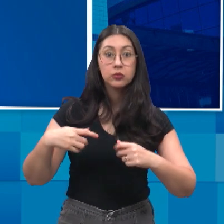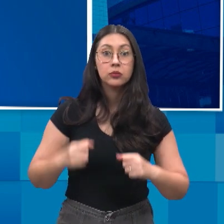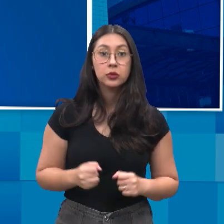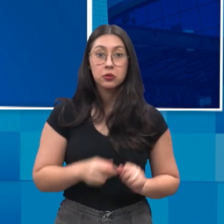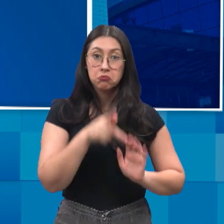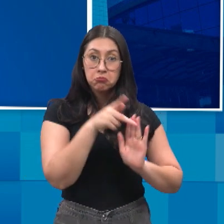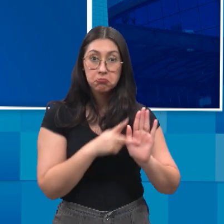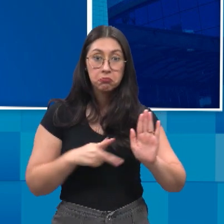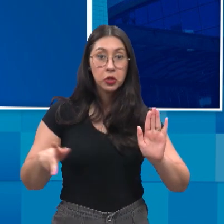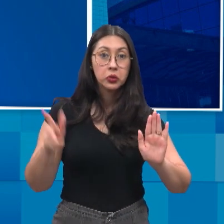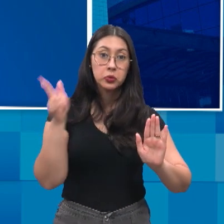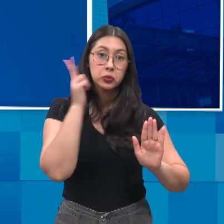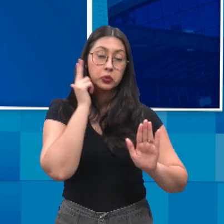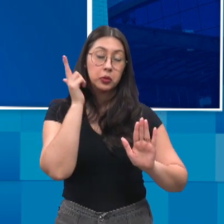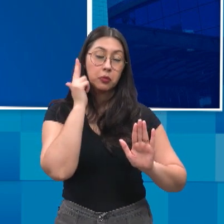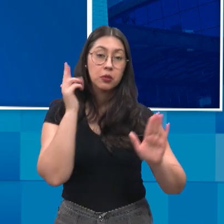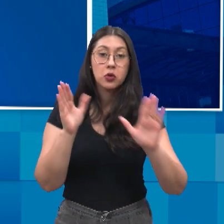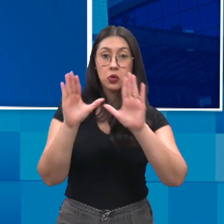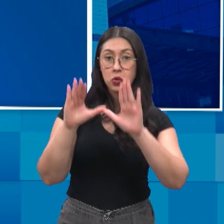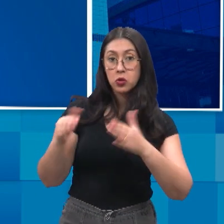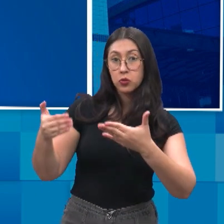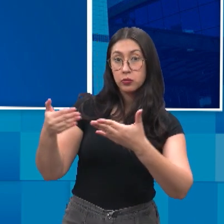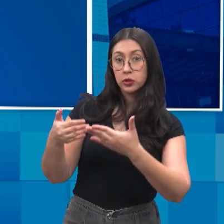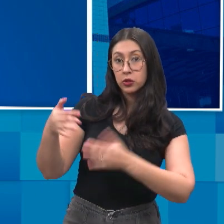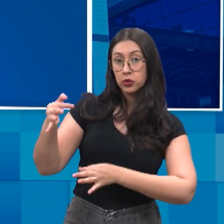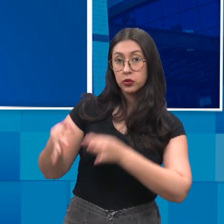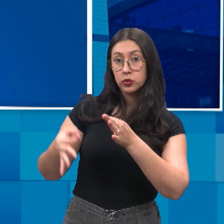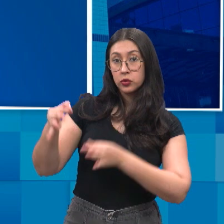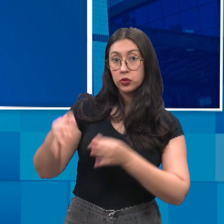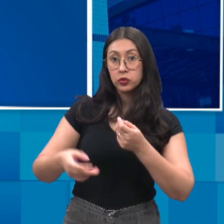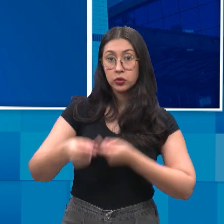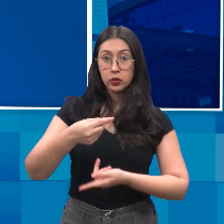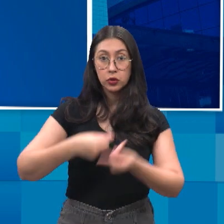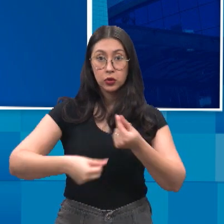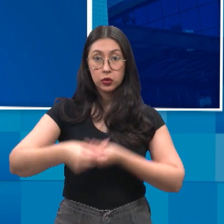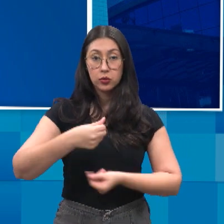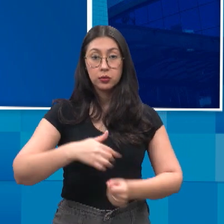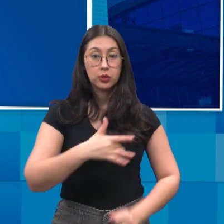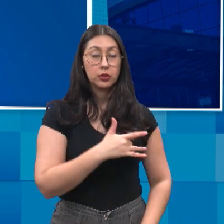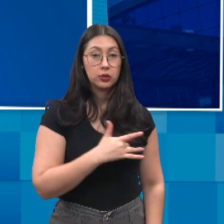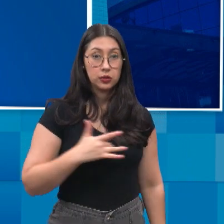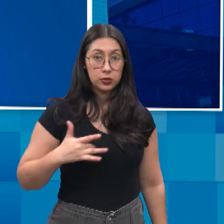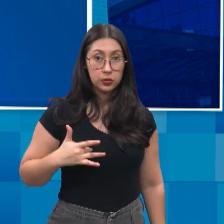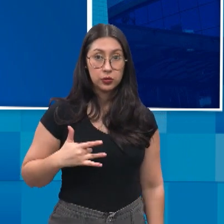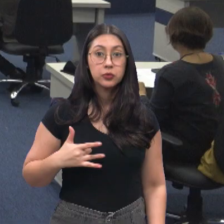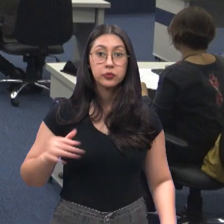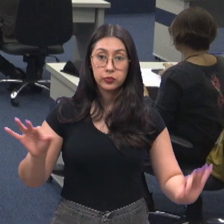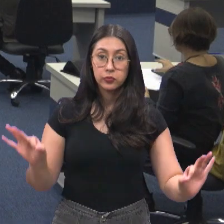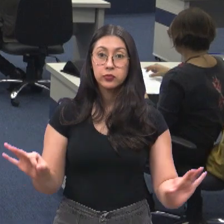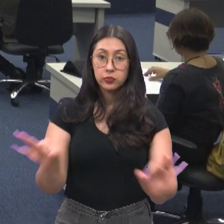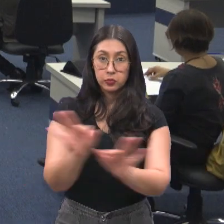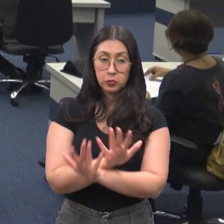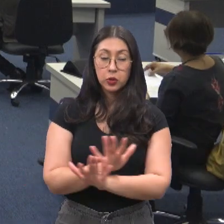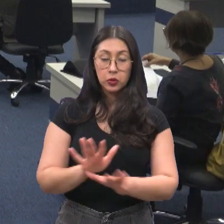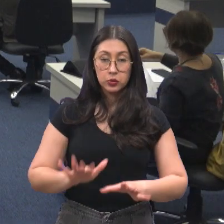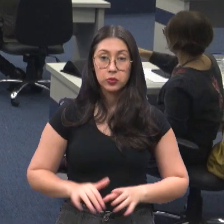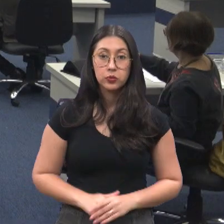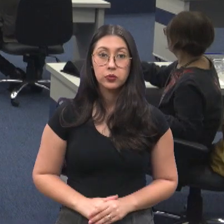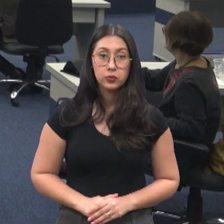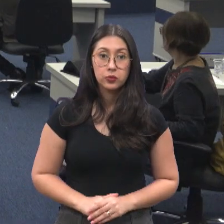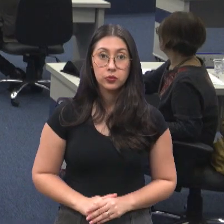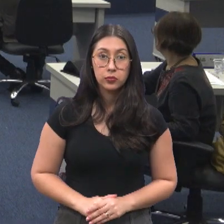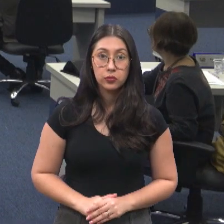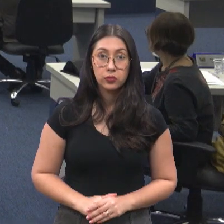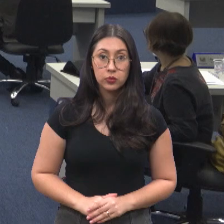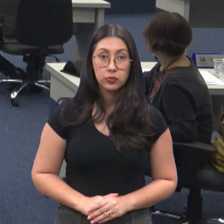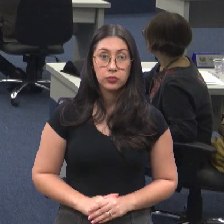Rito ordinário, comissões Justiça, Economia e Saúde. São esses os processos, presidente. Com